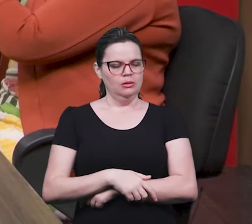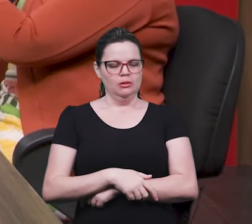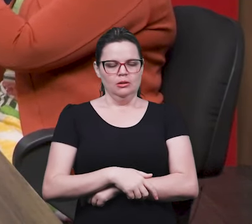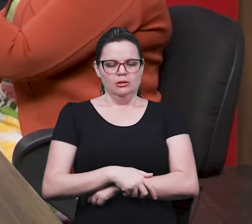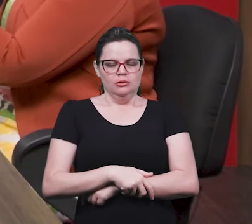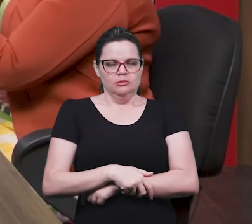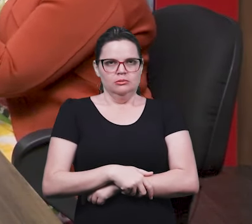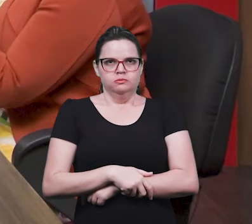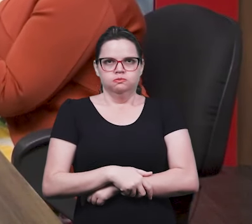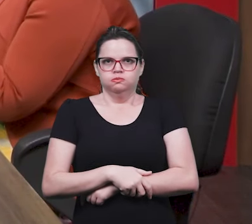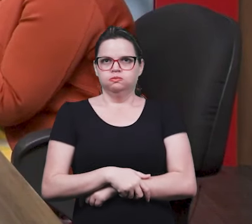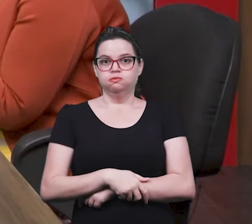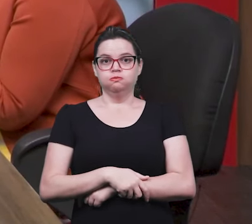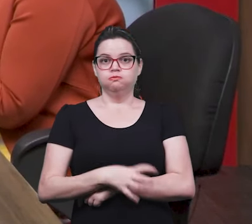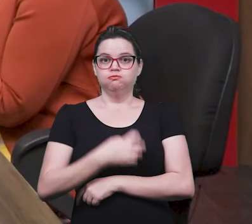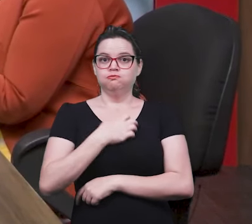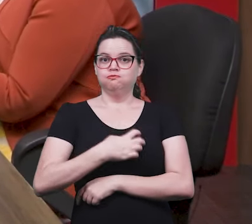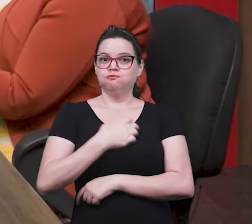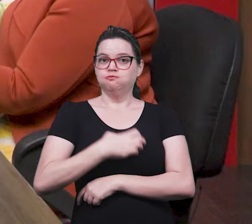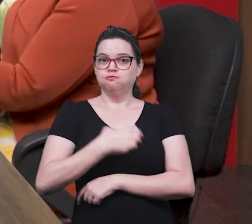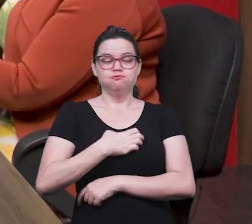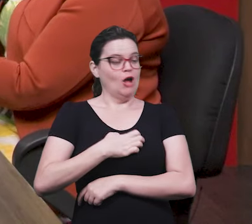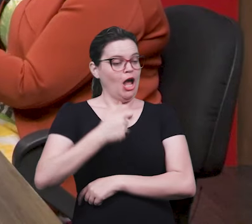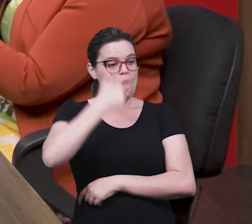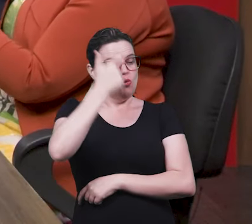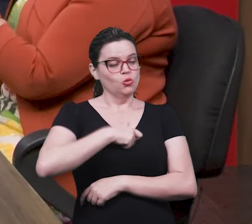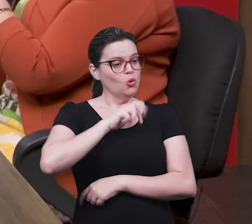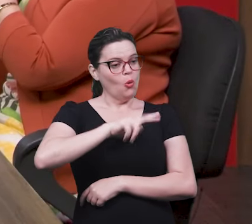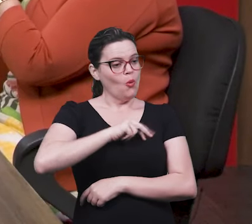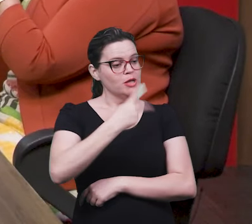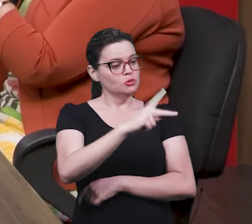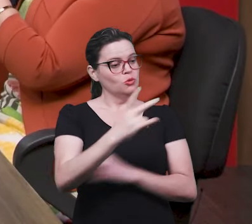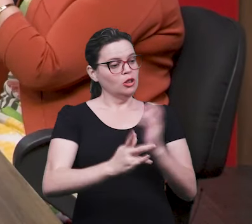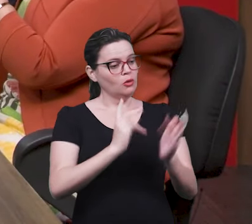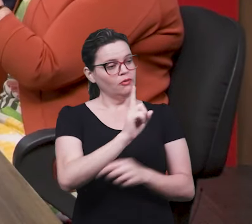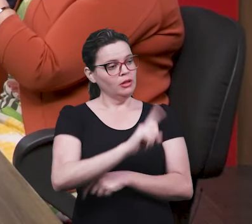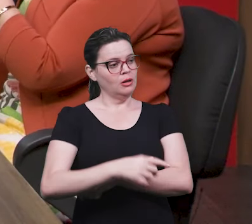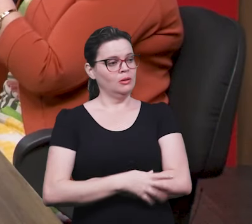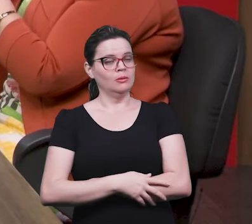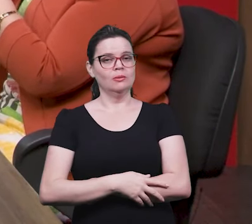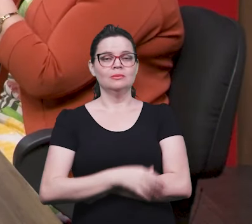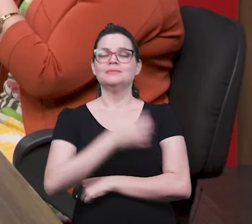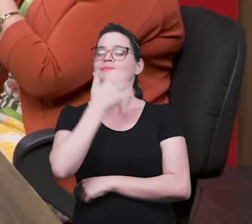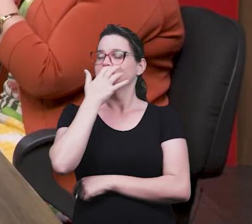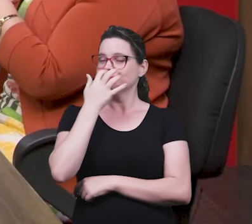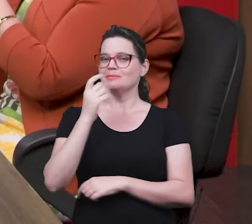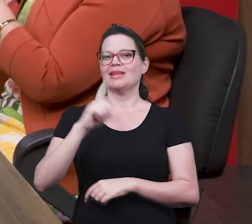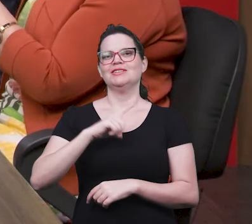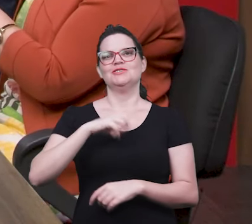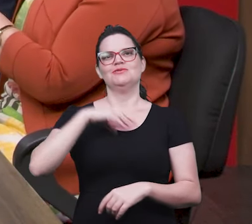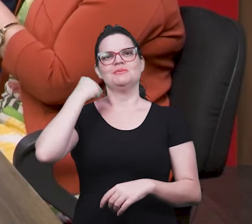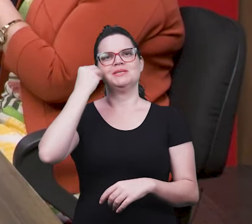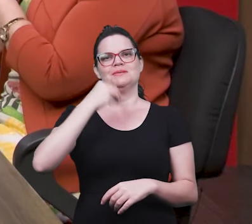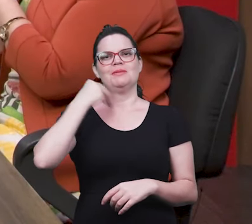ficava morrendo de raiva daquilo. E aí nós fomos tivemos a experiência,